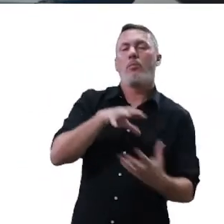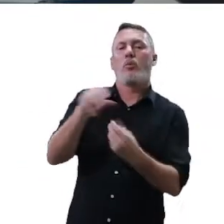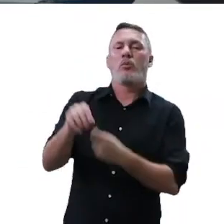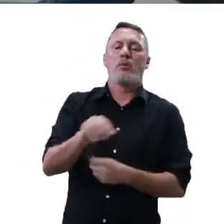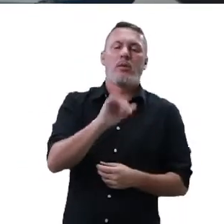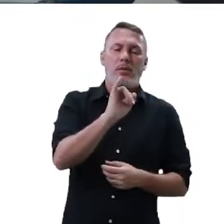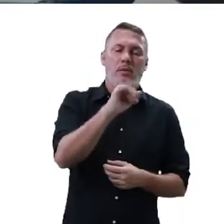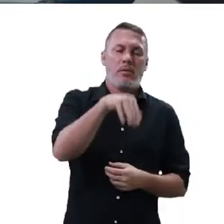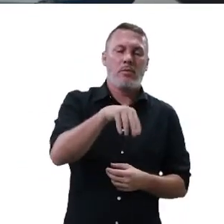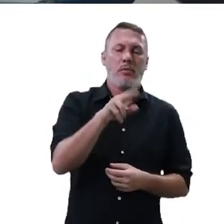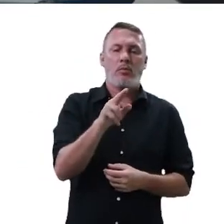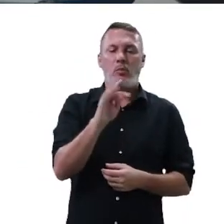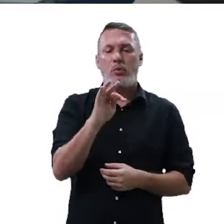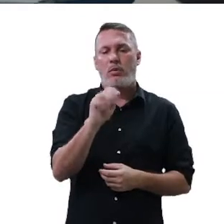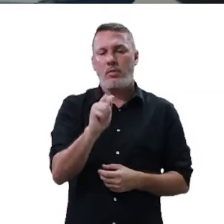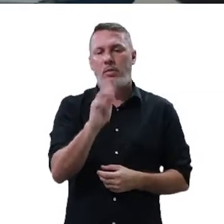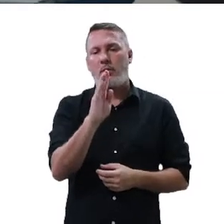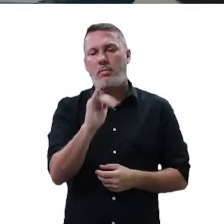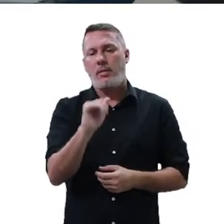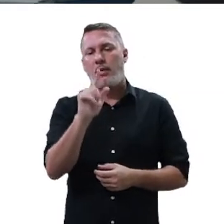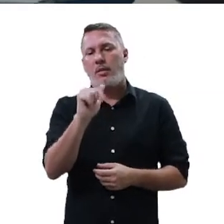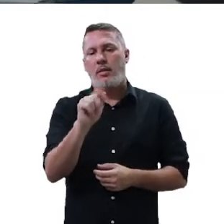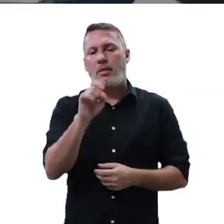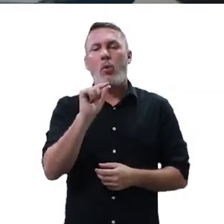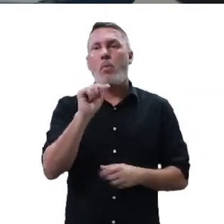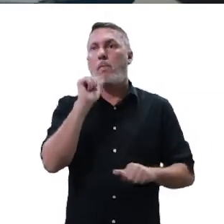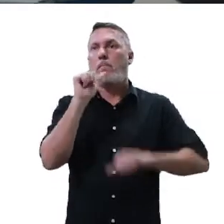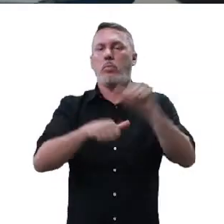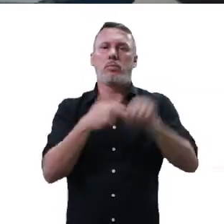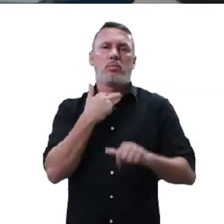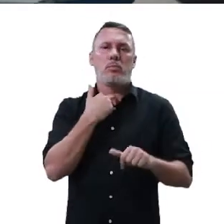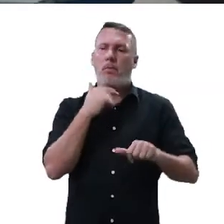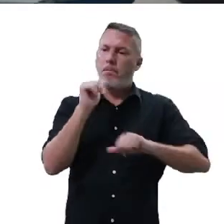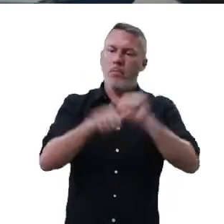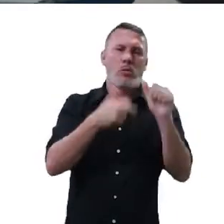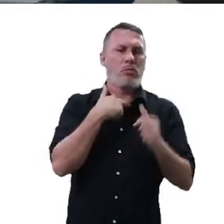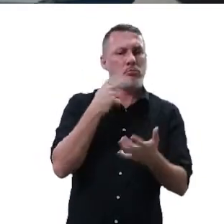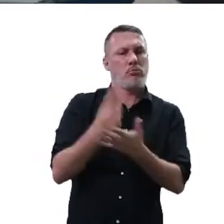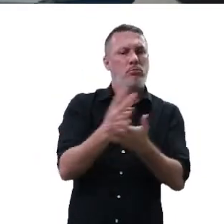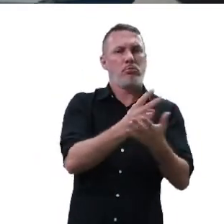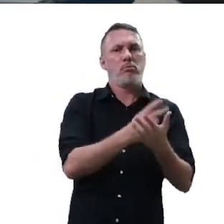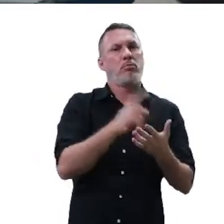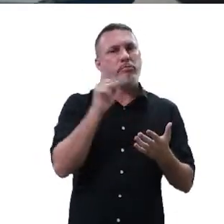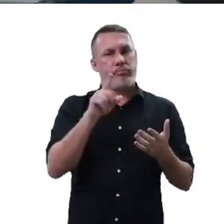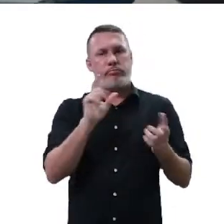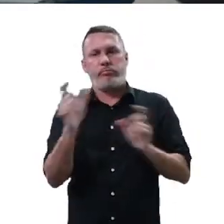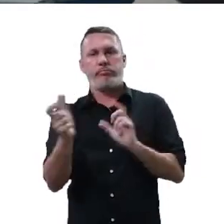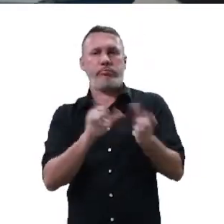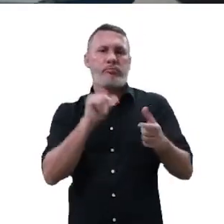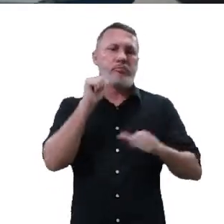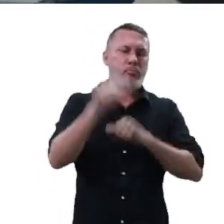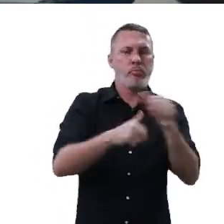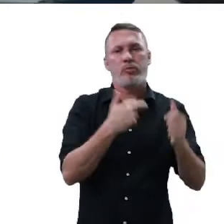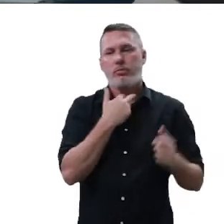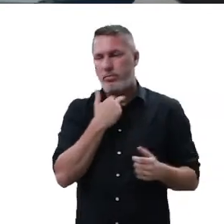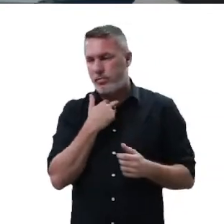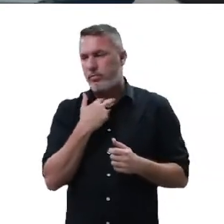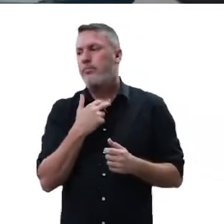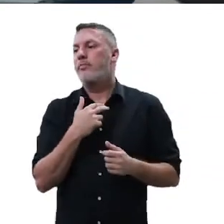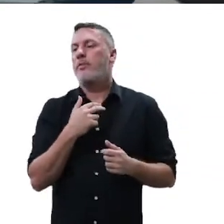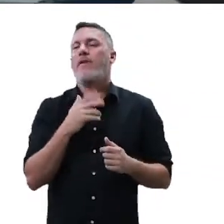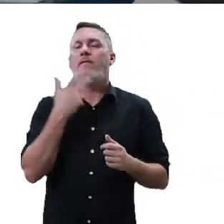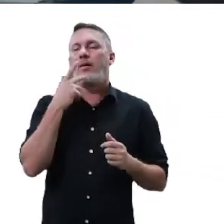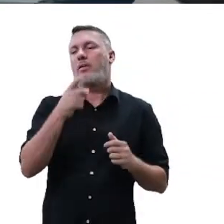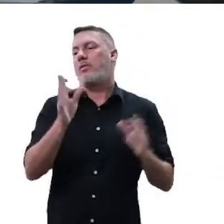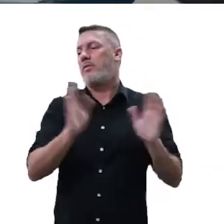imutabilidade do mundo. Como assim? Mas eu estou vendo tudo mudar, eu estou vendo envelhecer, eu estou vendo a árvore crescer, eu estou vendo o tempo que